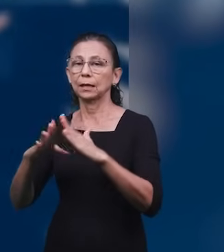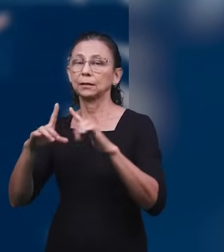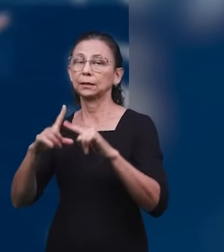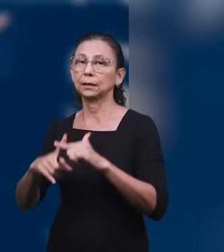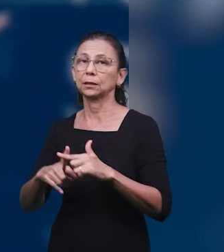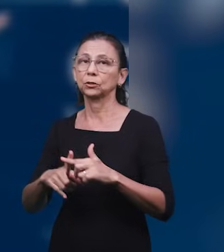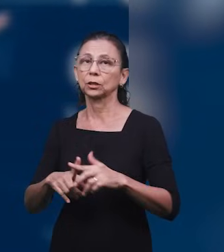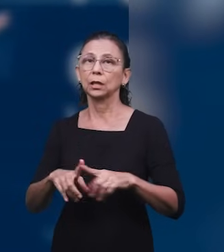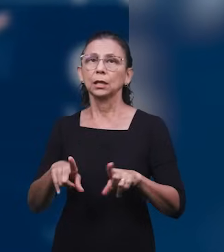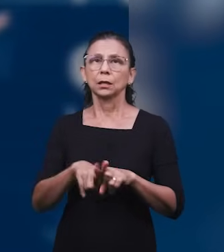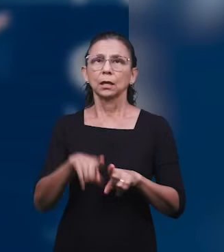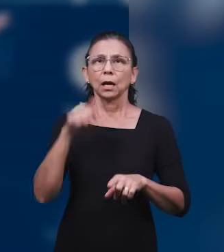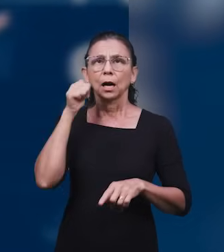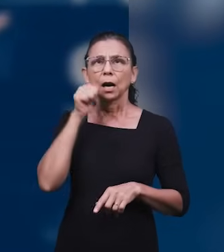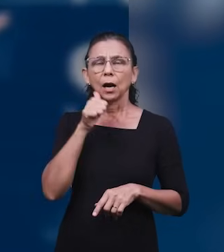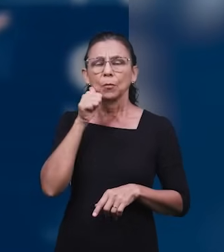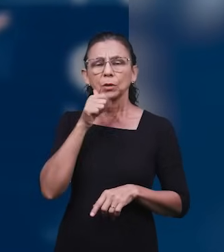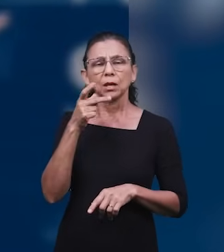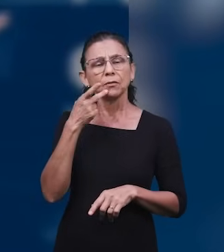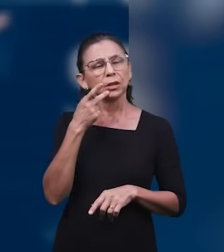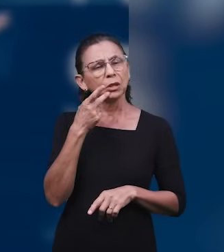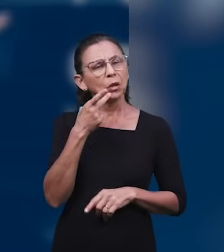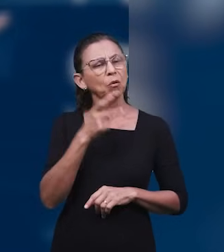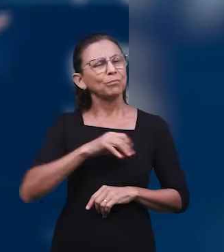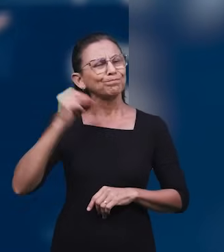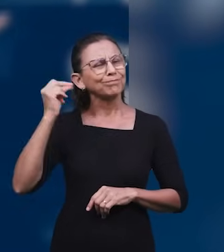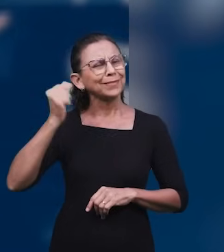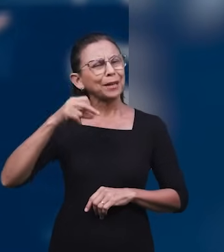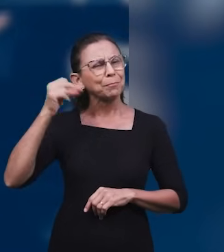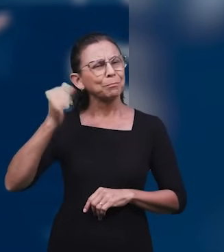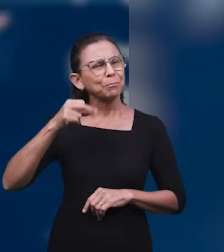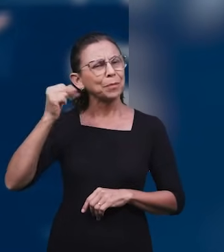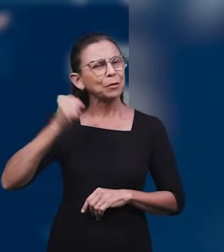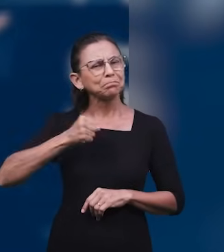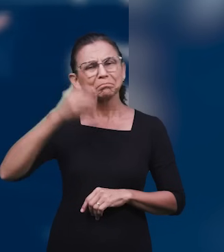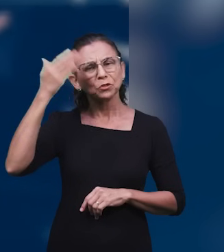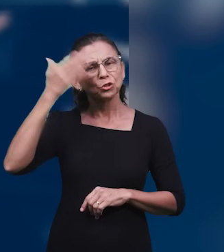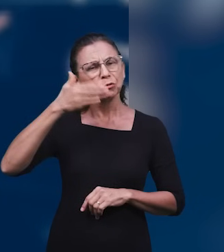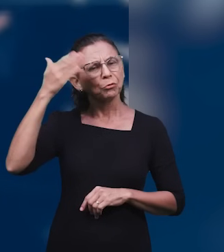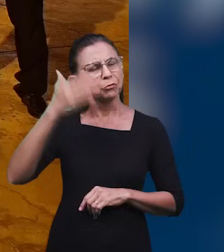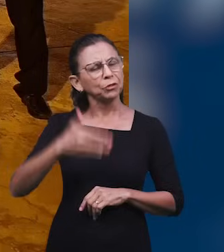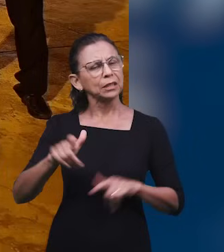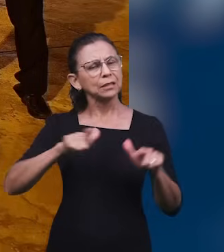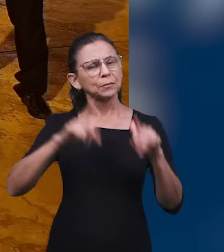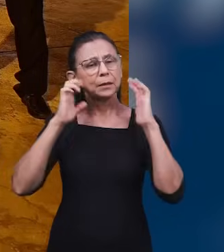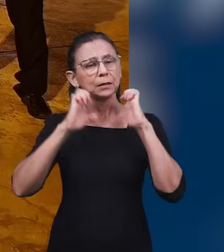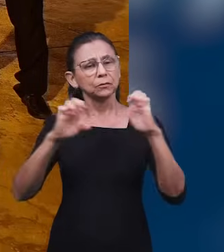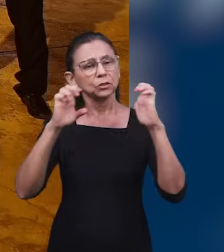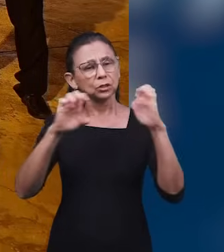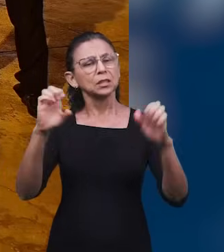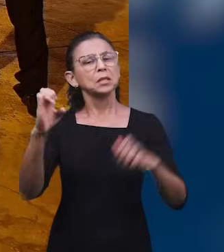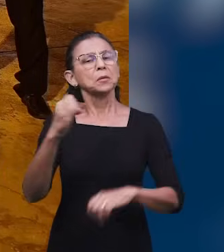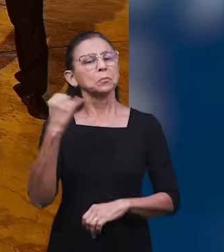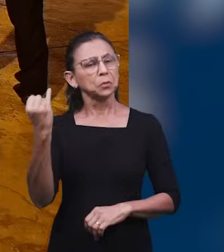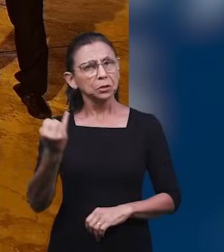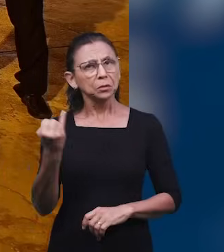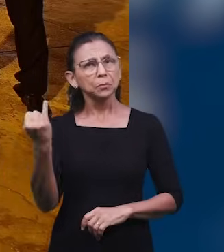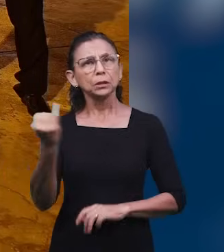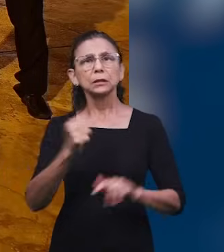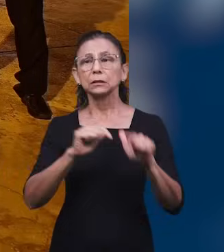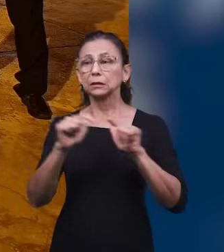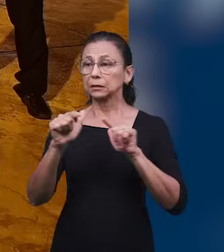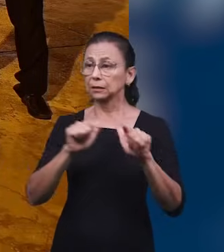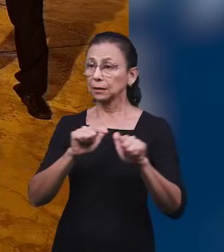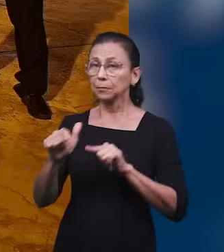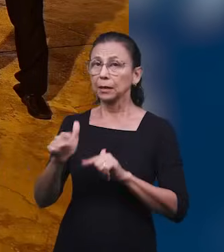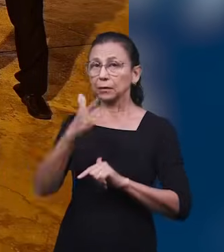aos irmãos que há muito tempo não via um trabalho de evangelização como aquele, reconhecendo a importância do trabalho para as pessoas que